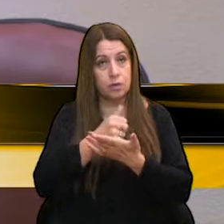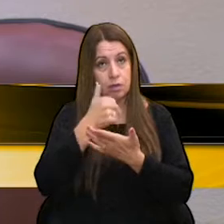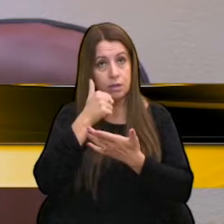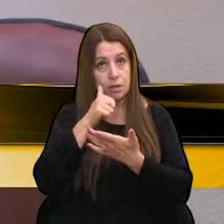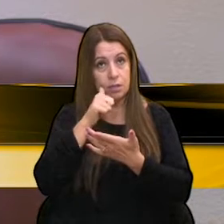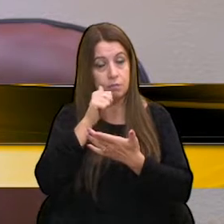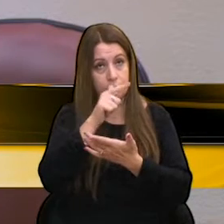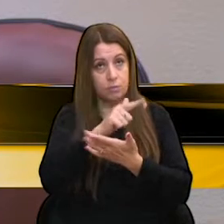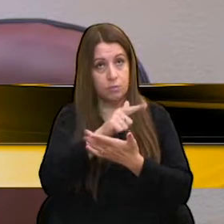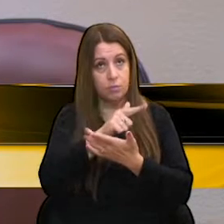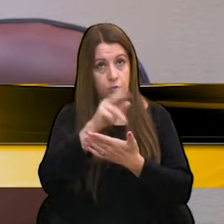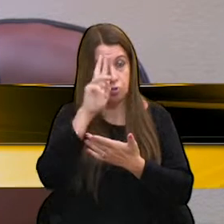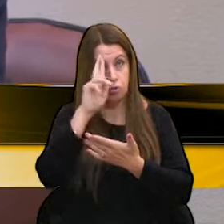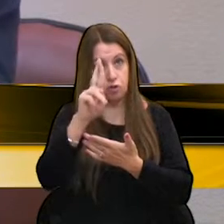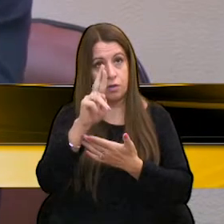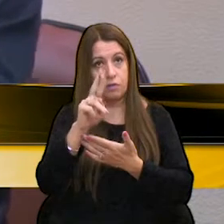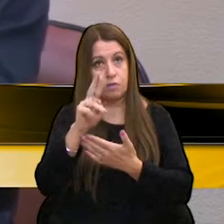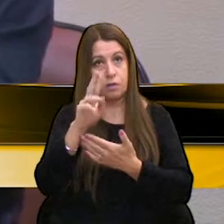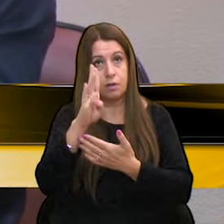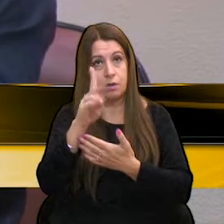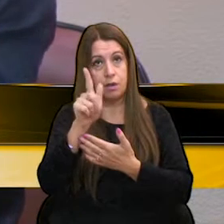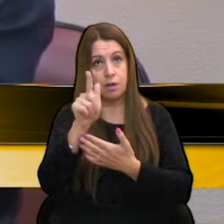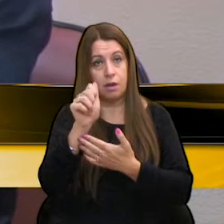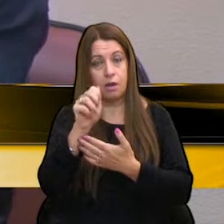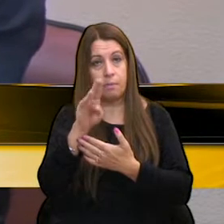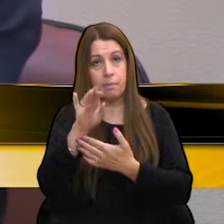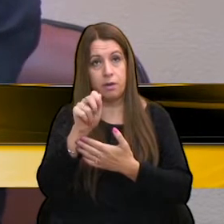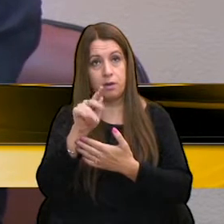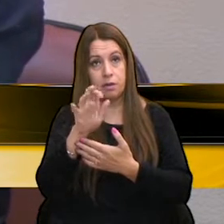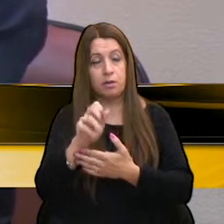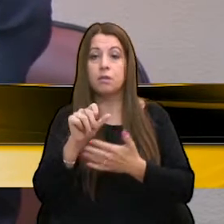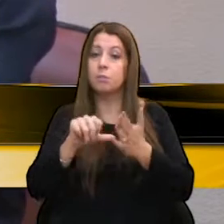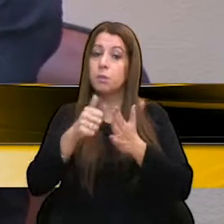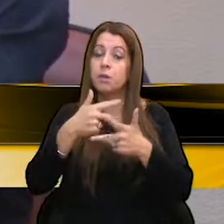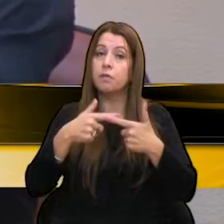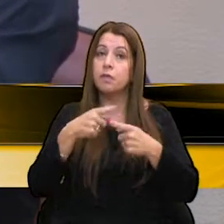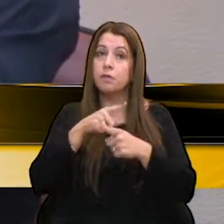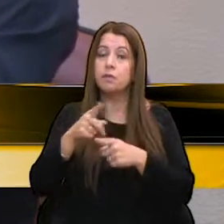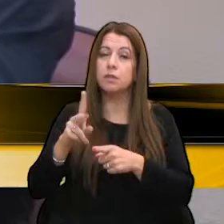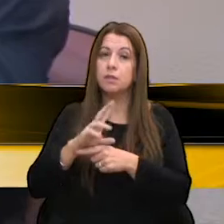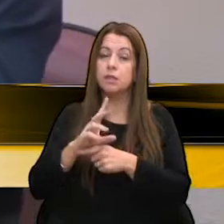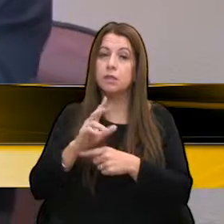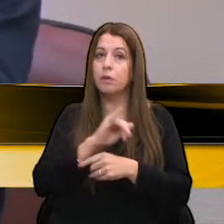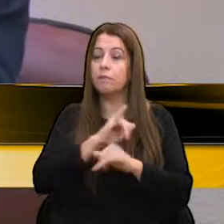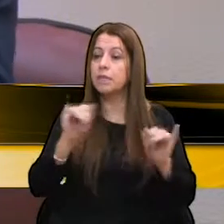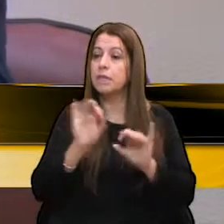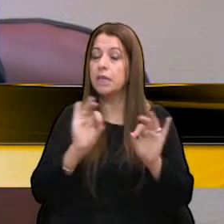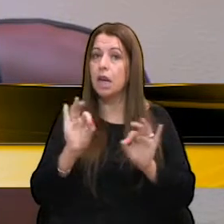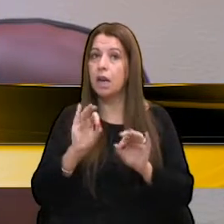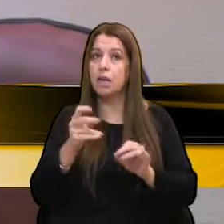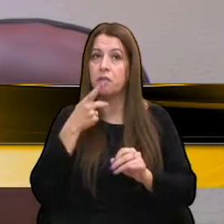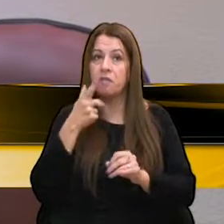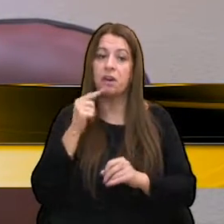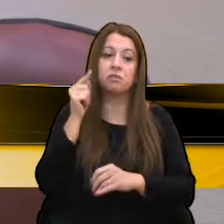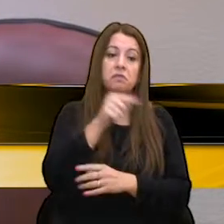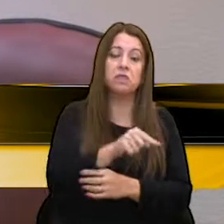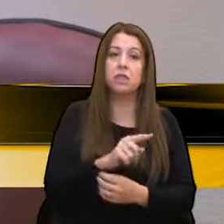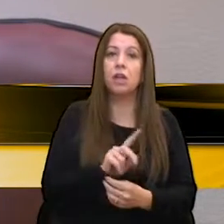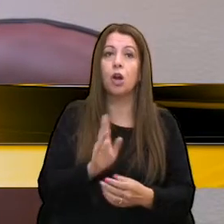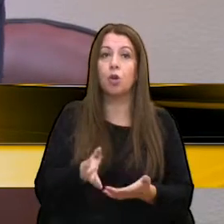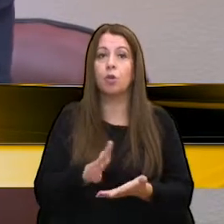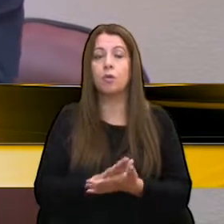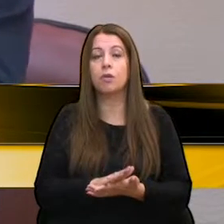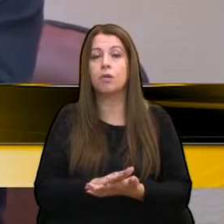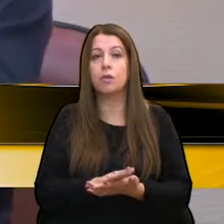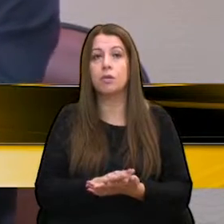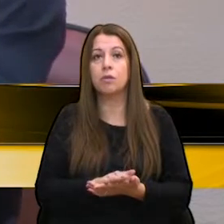da prefeitura, do chefe de gabinete, foi a seguinte: na primeira vez que vocês vieram aqui, vocês não avisaram nada, não disseram quem vinha, e agora